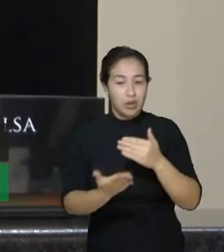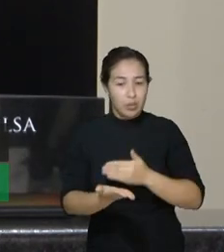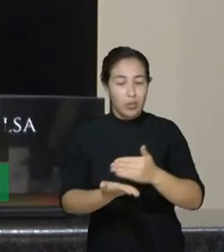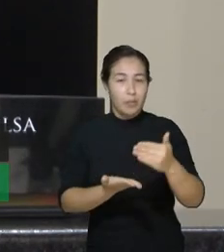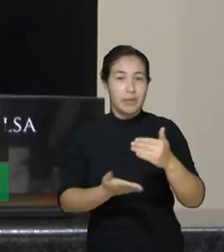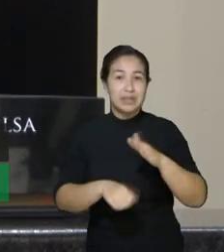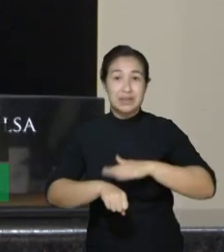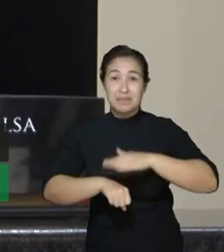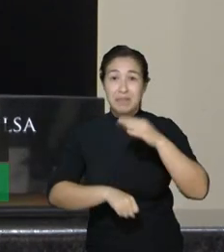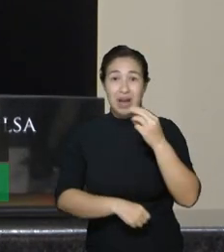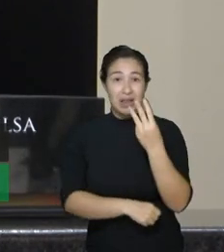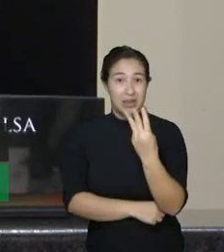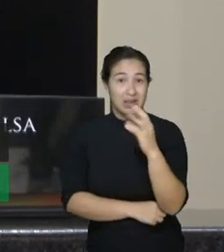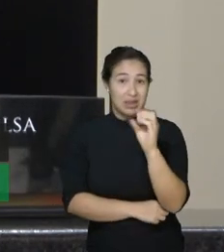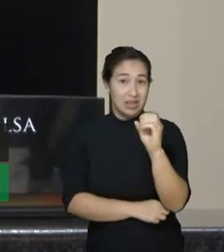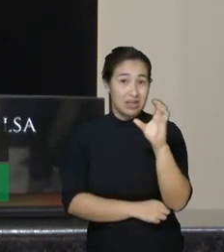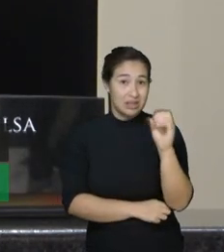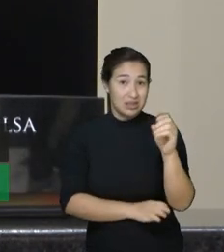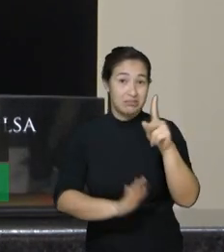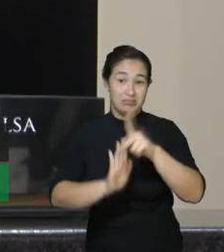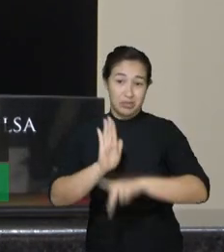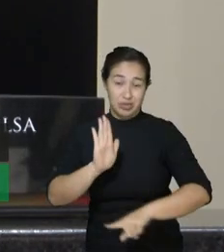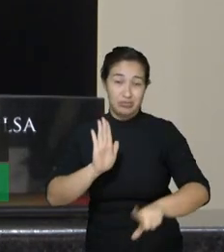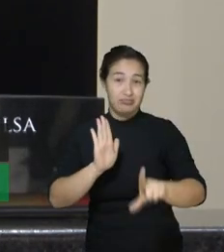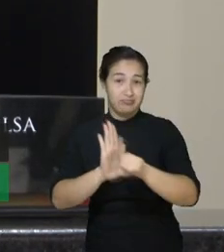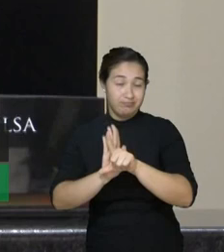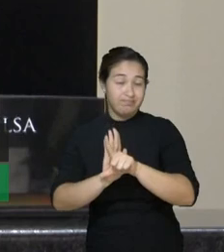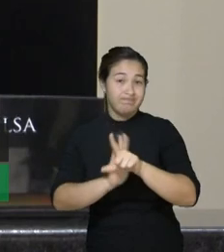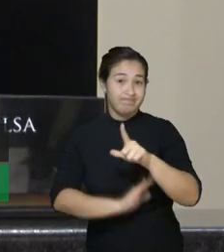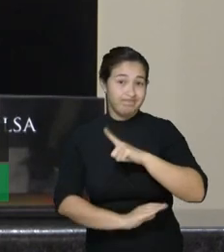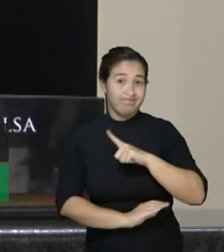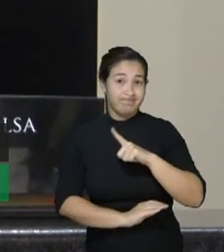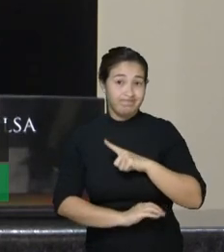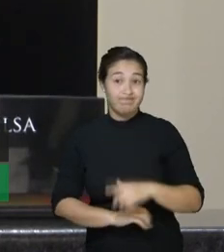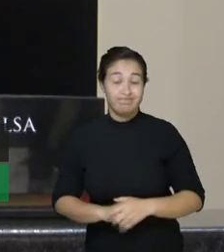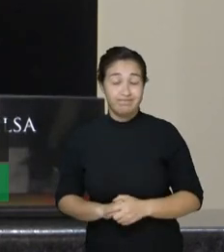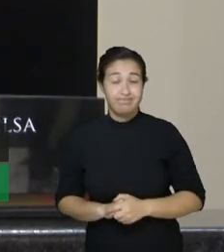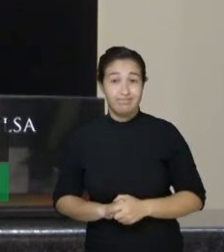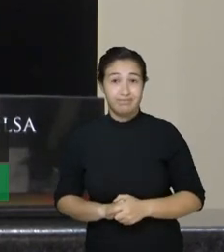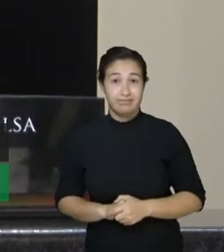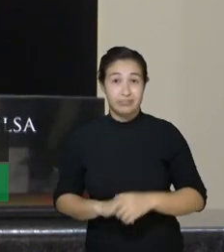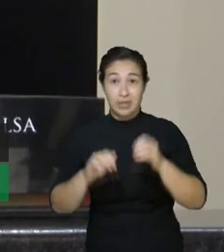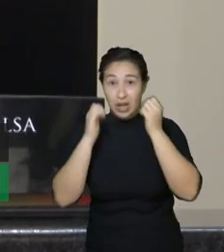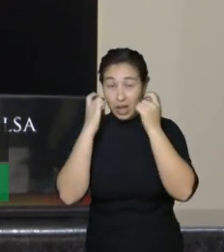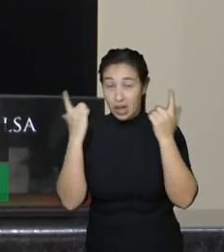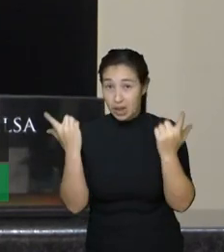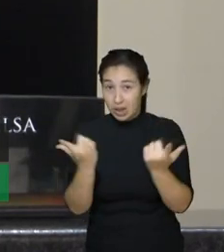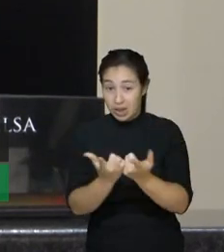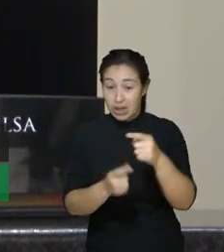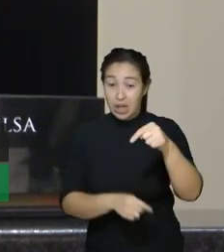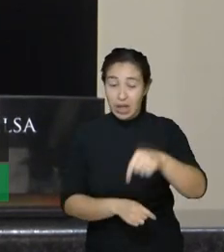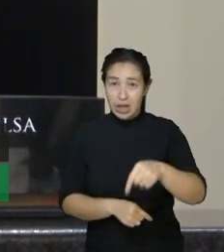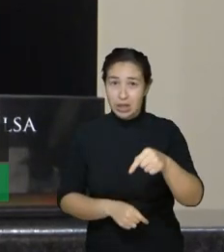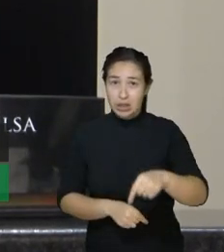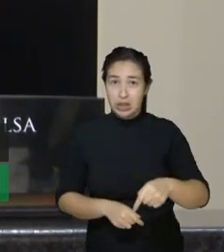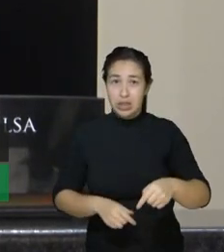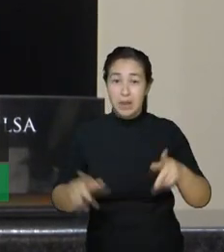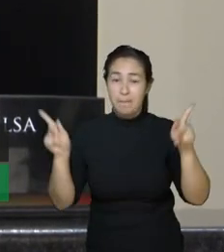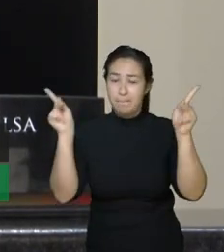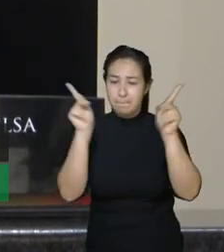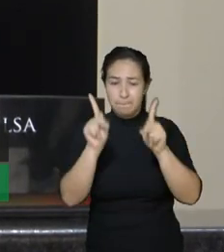de 300 projetos de lei. E a casa foi uma casa de harmonia.